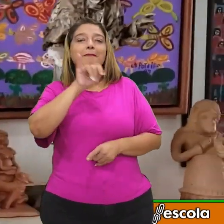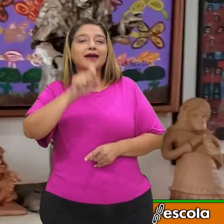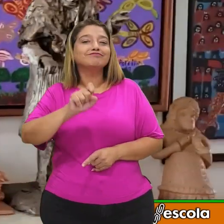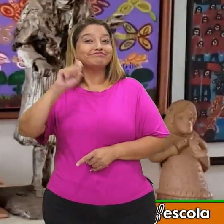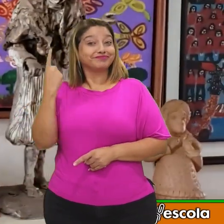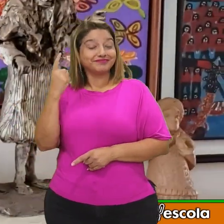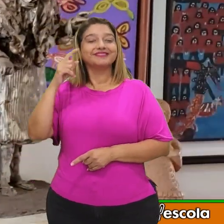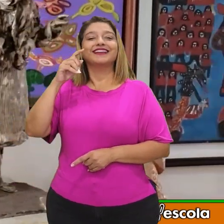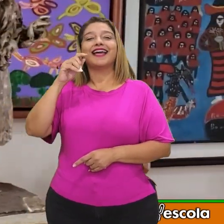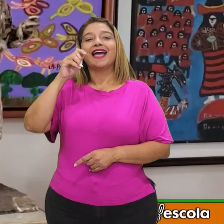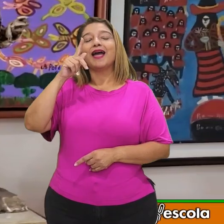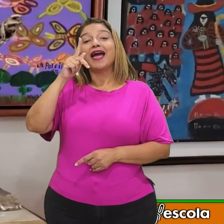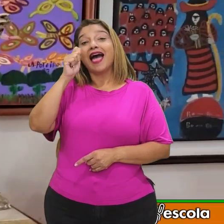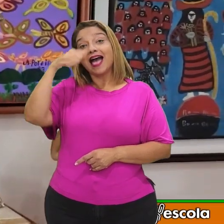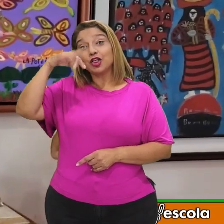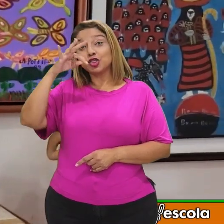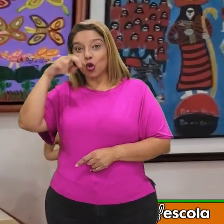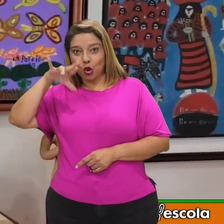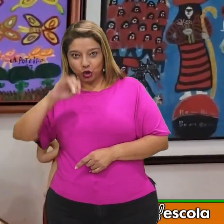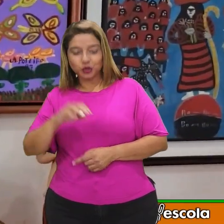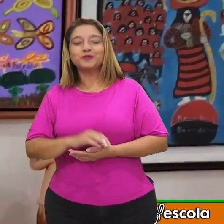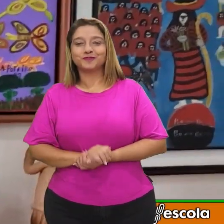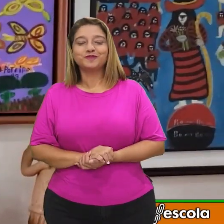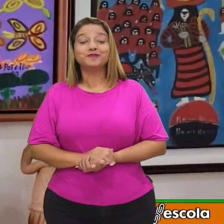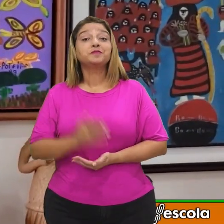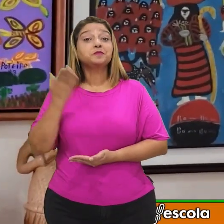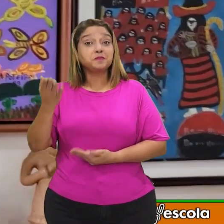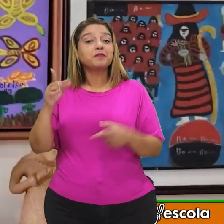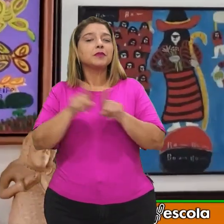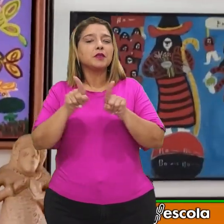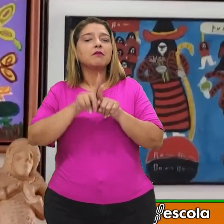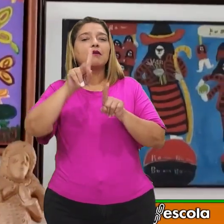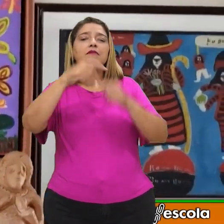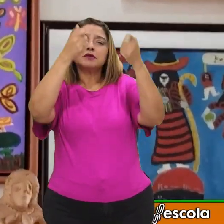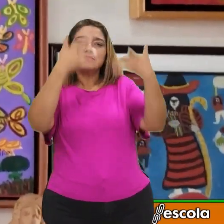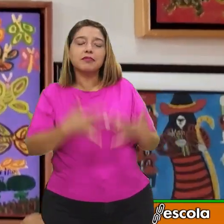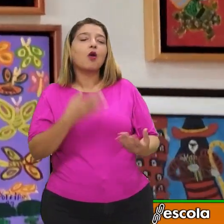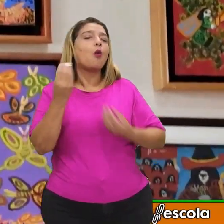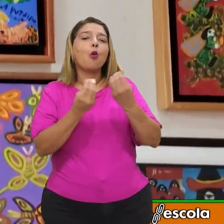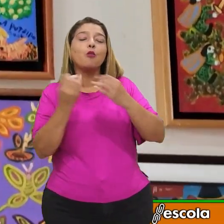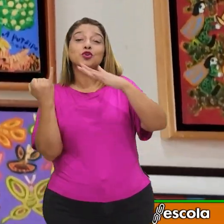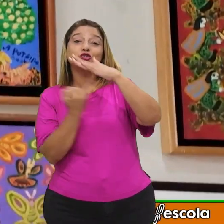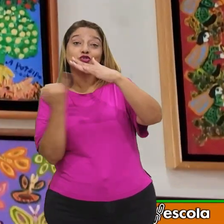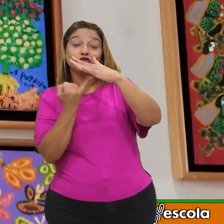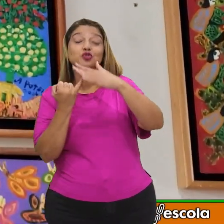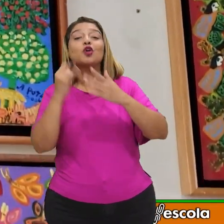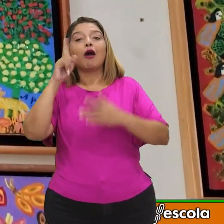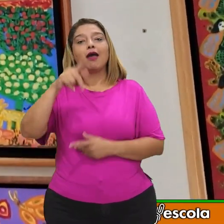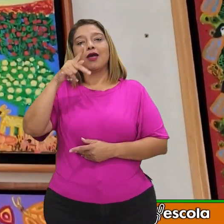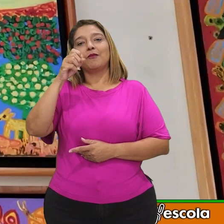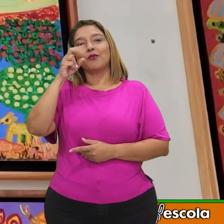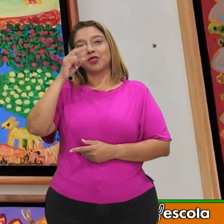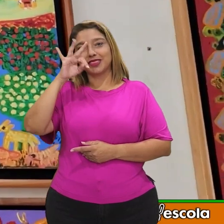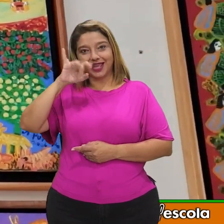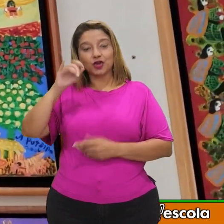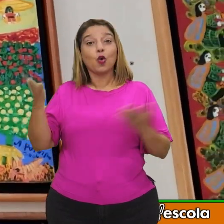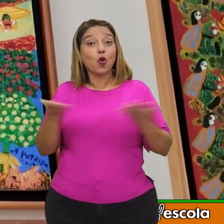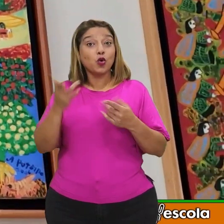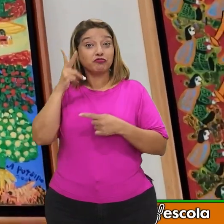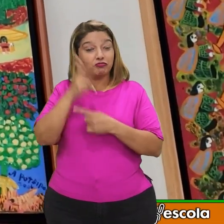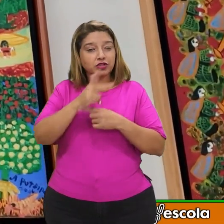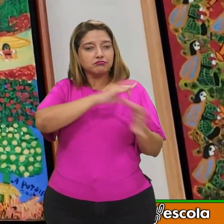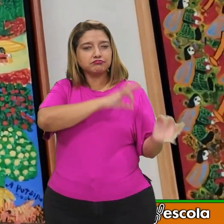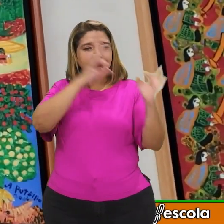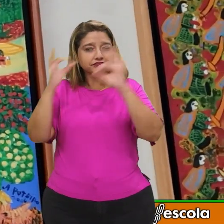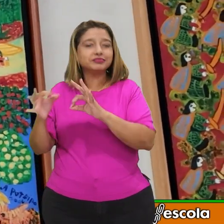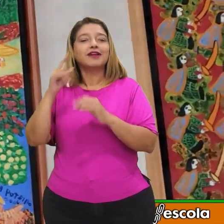artística de seu pai, Antônio Poteiro. Américo também vai falar pra gente sobre o Instituto Antônio Poteiro. Aí, ao